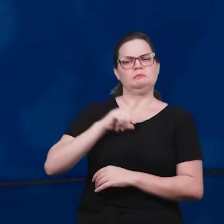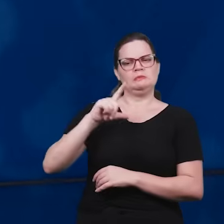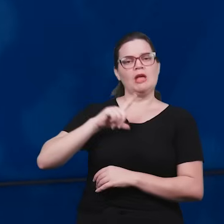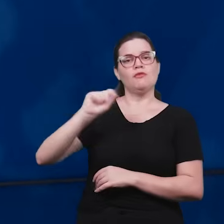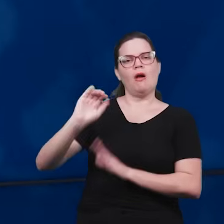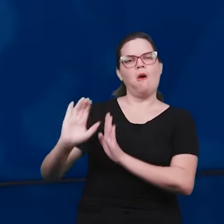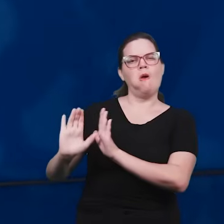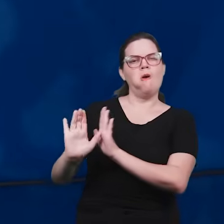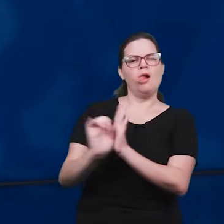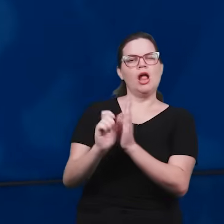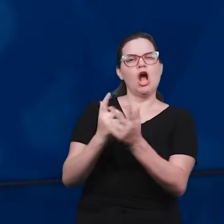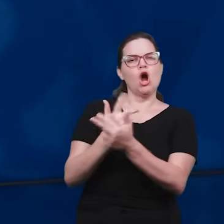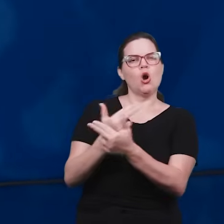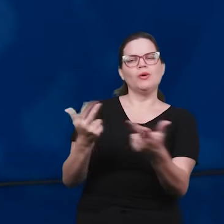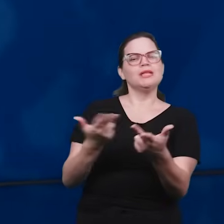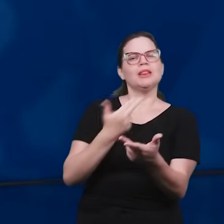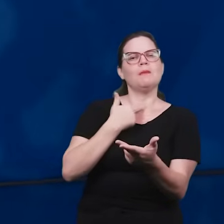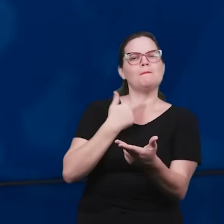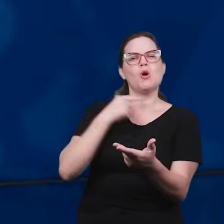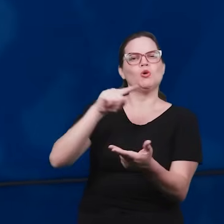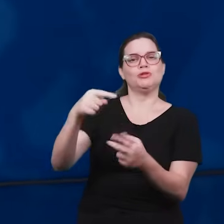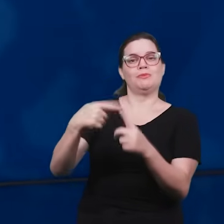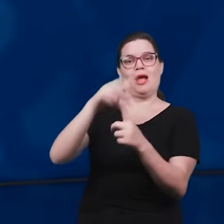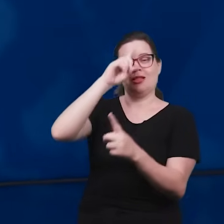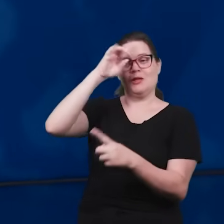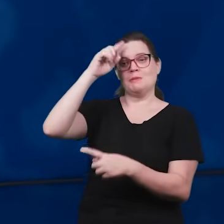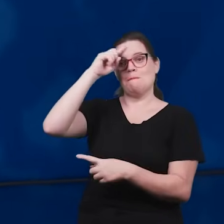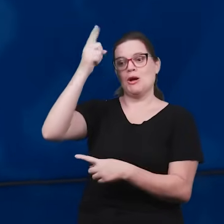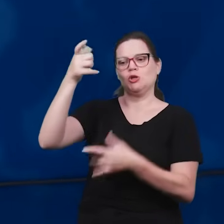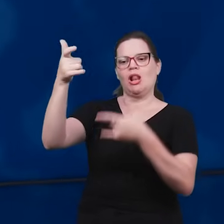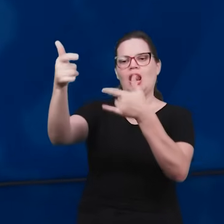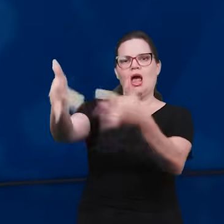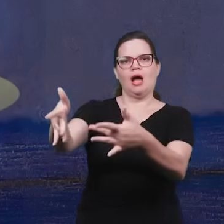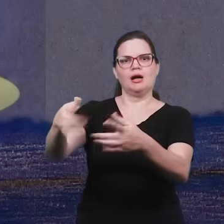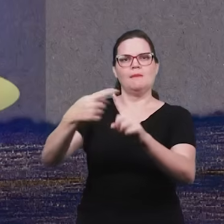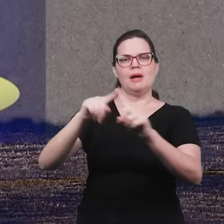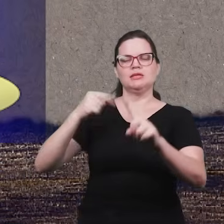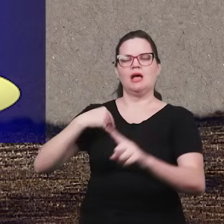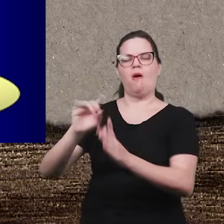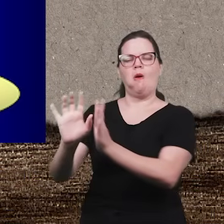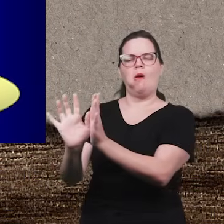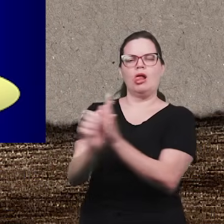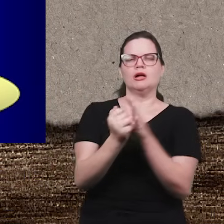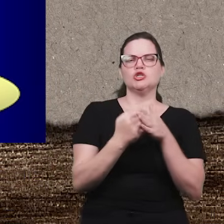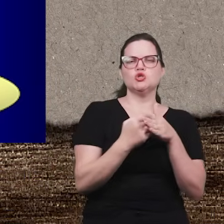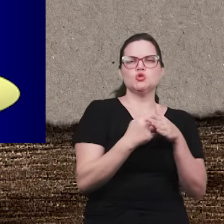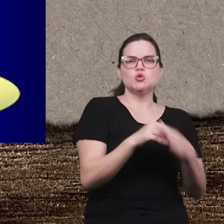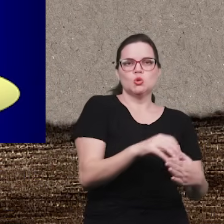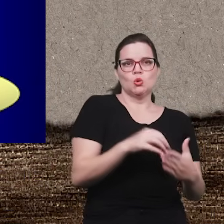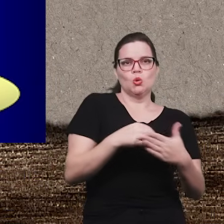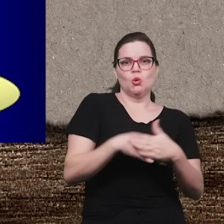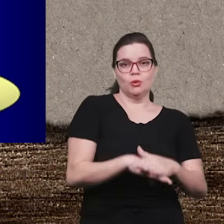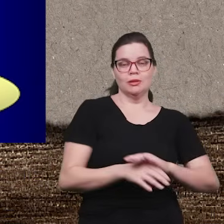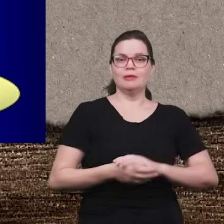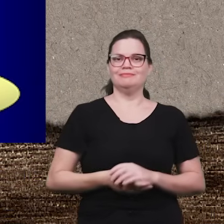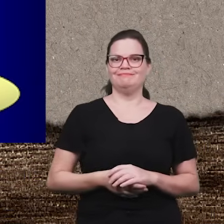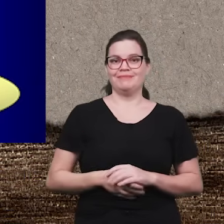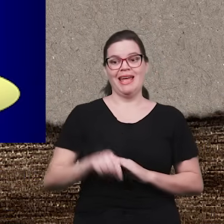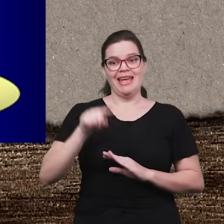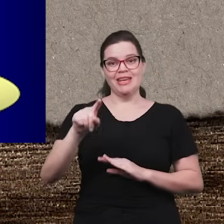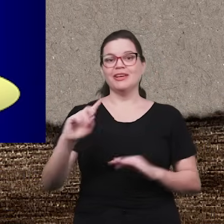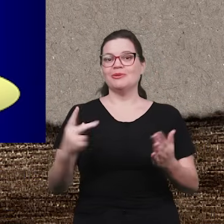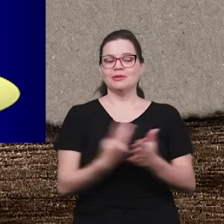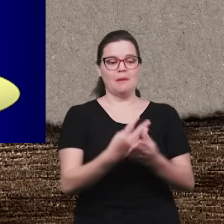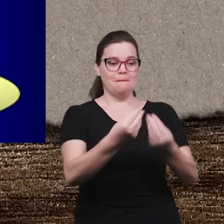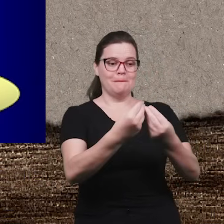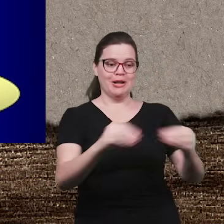consequente derrota numa batalha contra um povo pequeno e frágil. O pecado é assim,